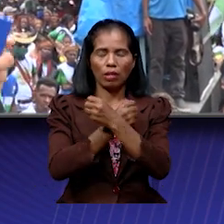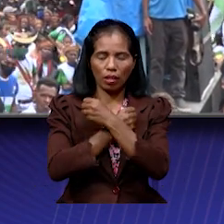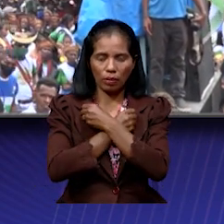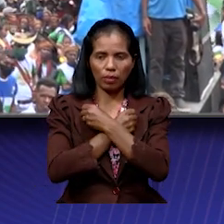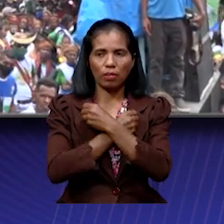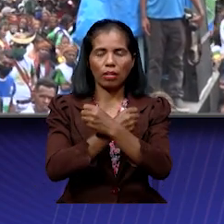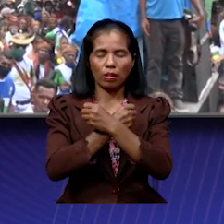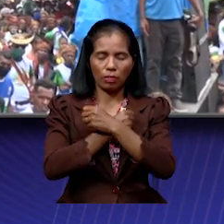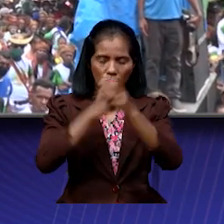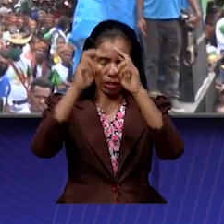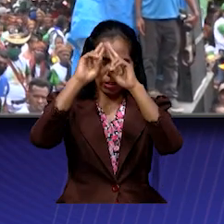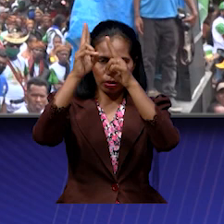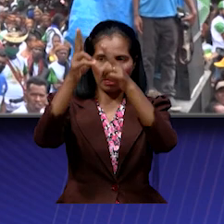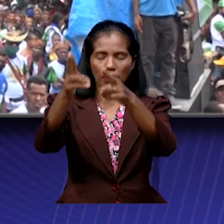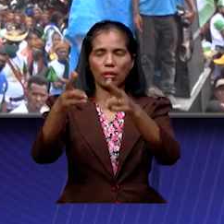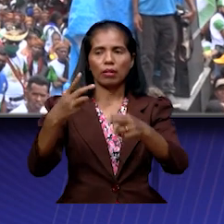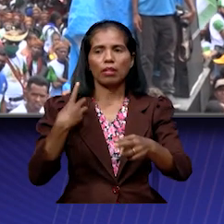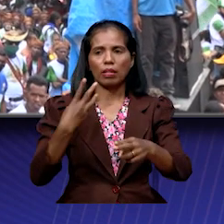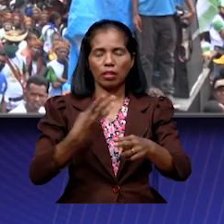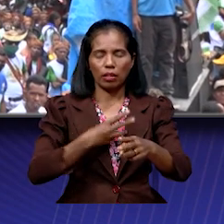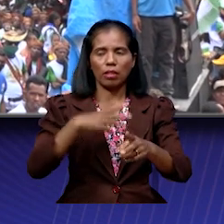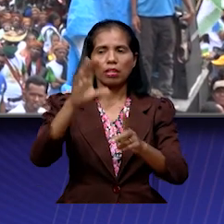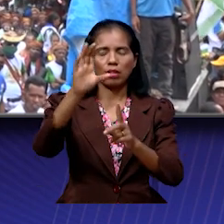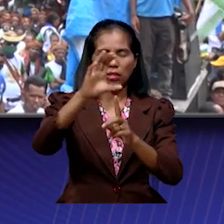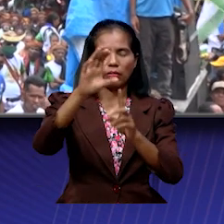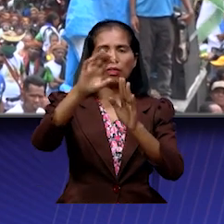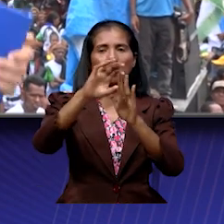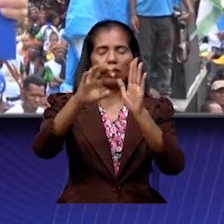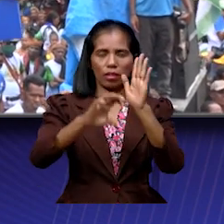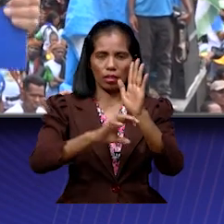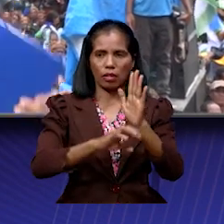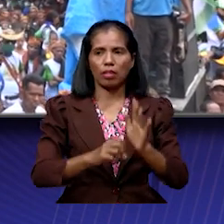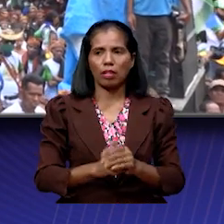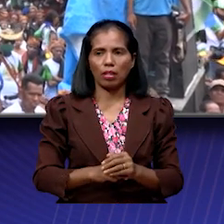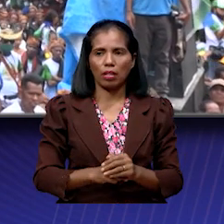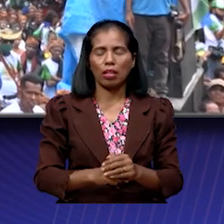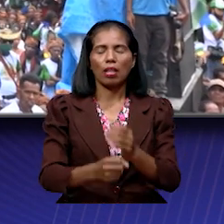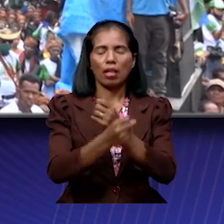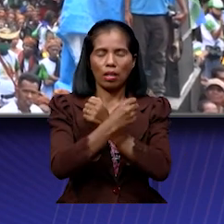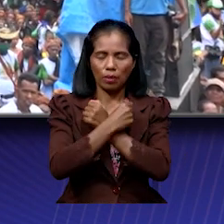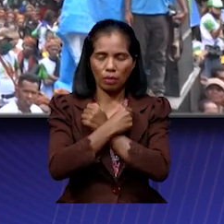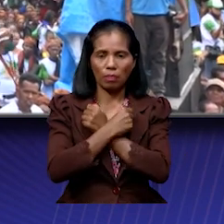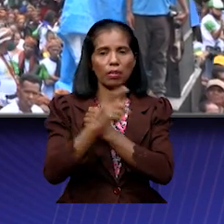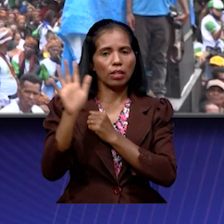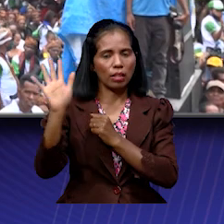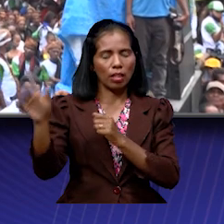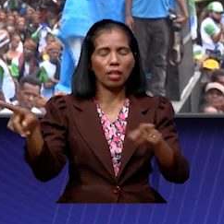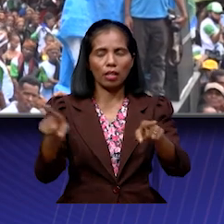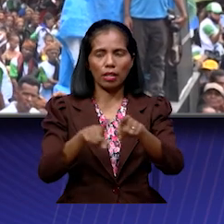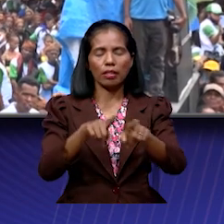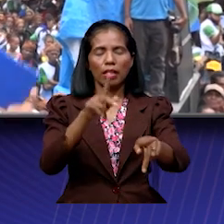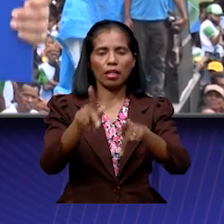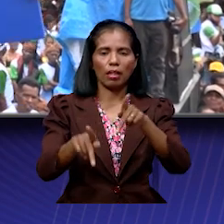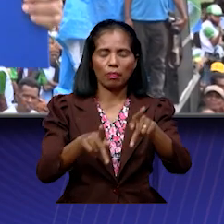Hadomi respeito e tenia chefe de Estado. Hadomi nia nudar ema. Mas